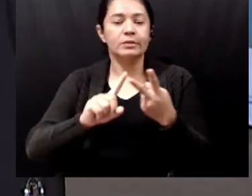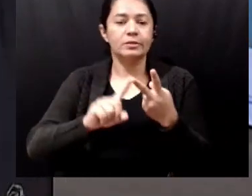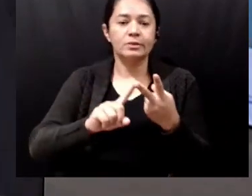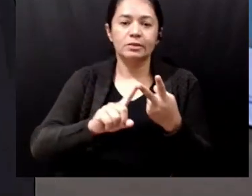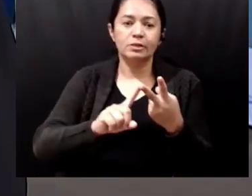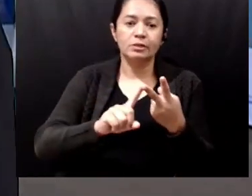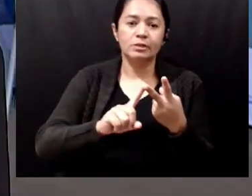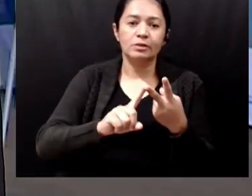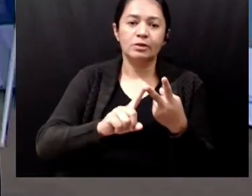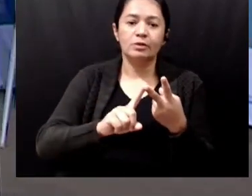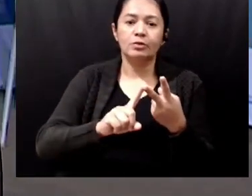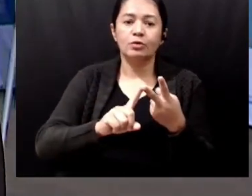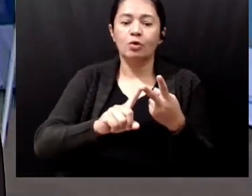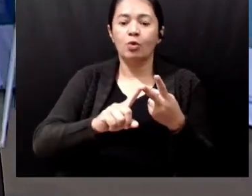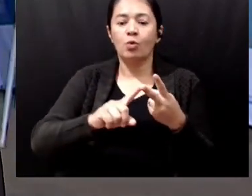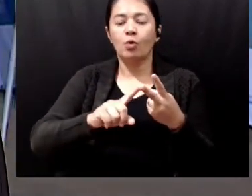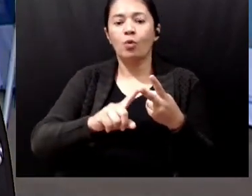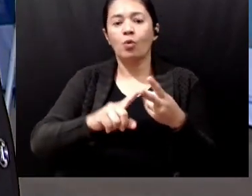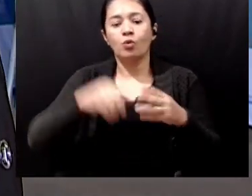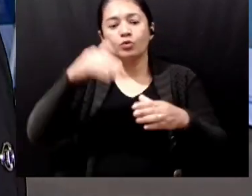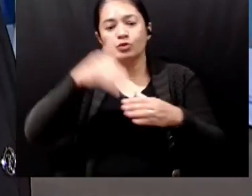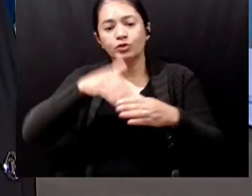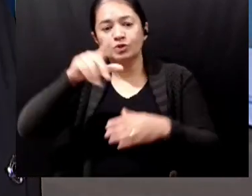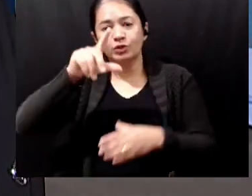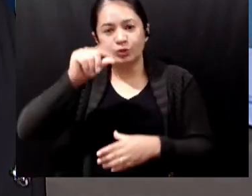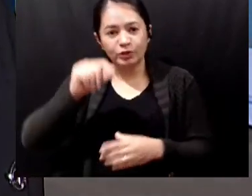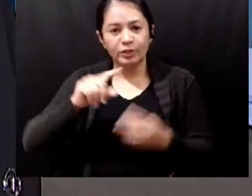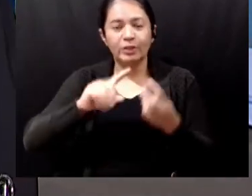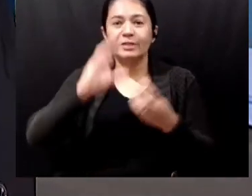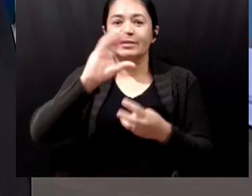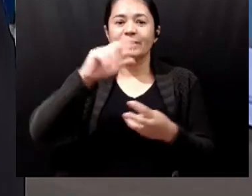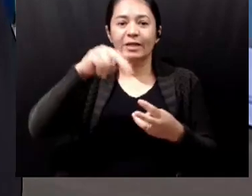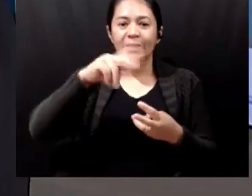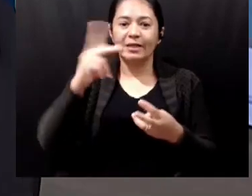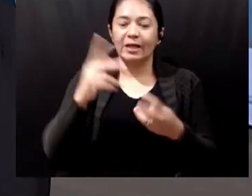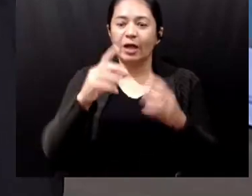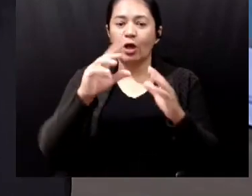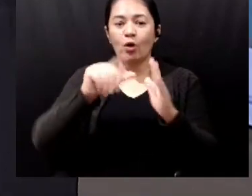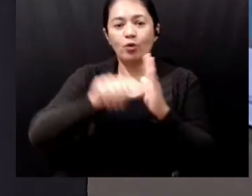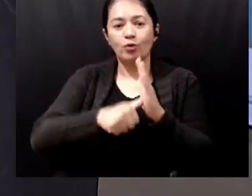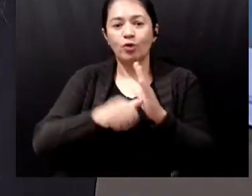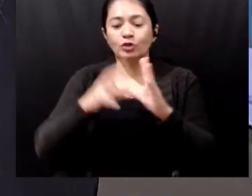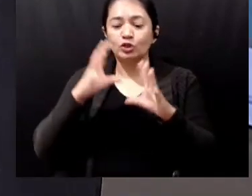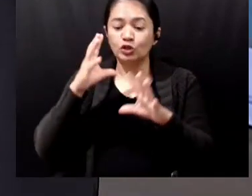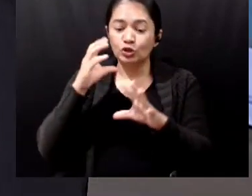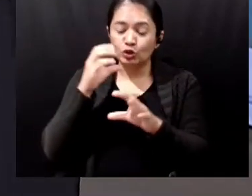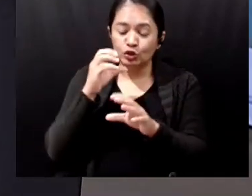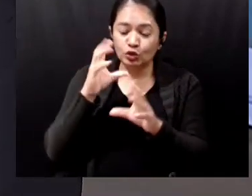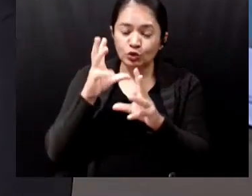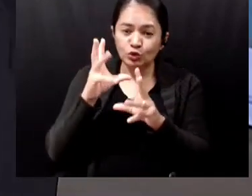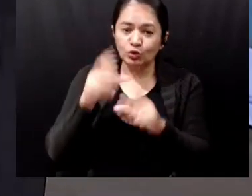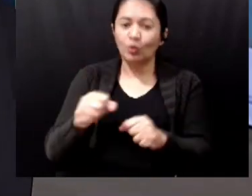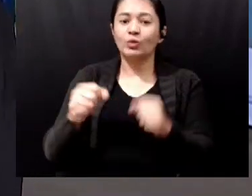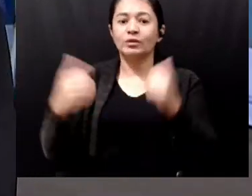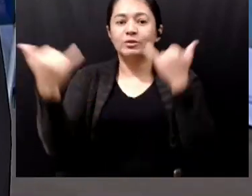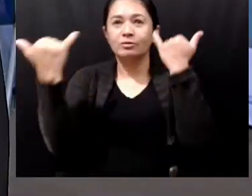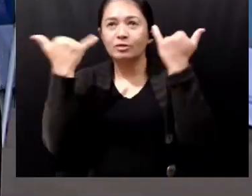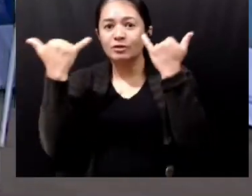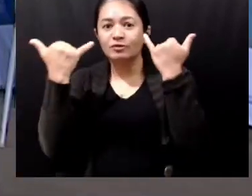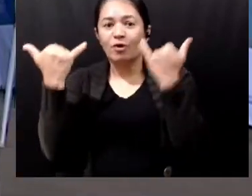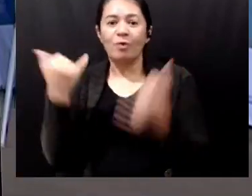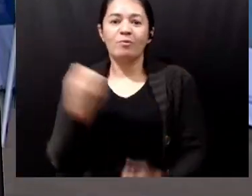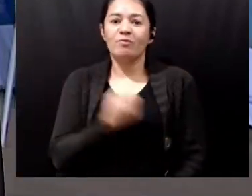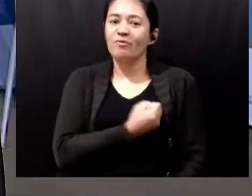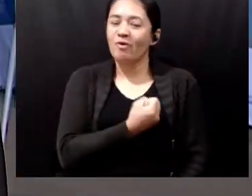eleitoral, com a CNH. Vai ser um documento que vai constar todos os números, né, todas as chaves de todos